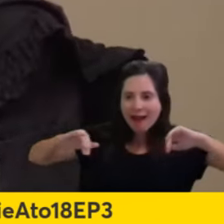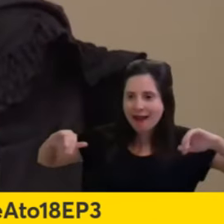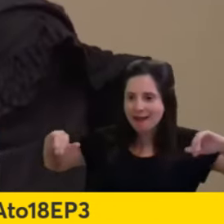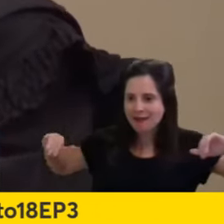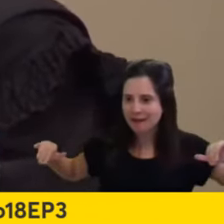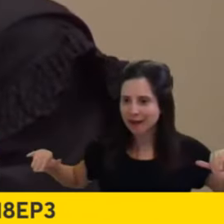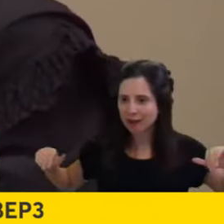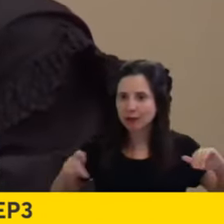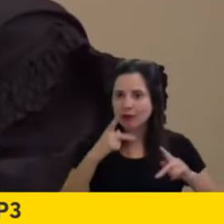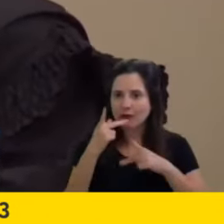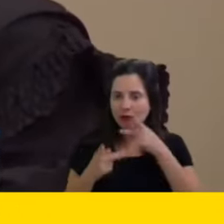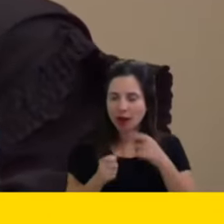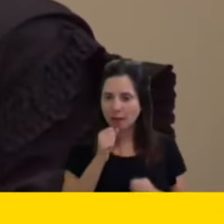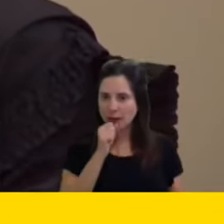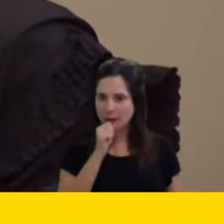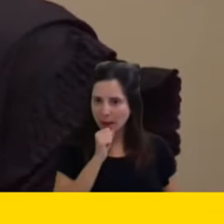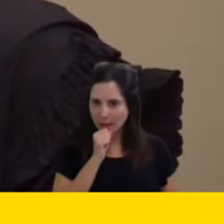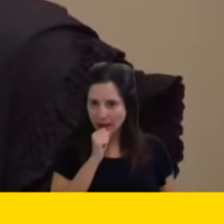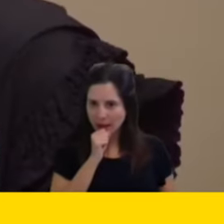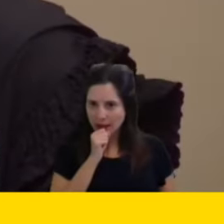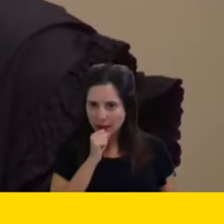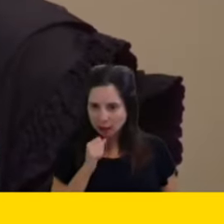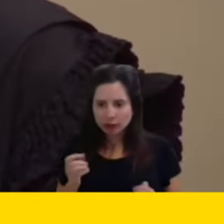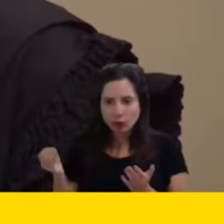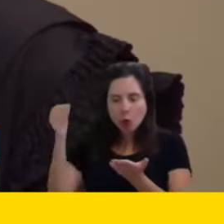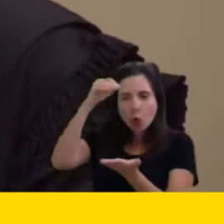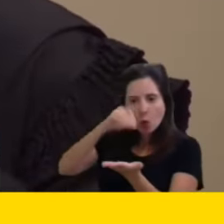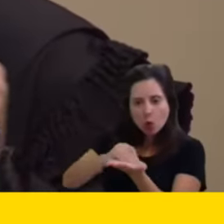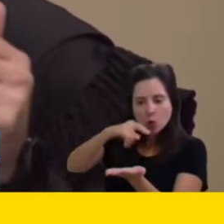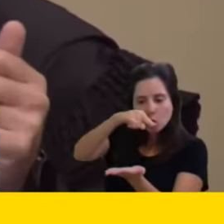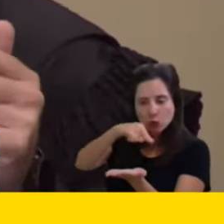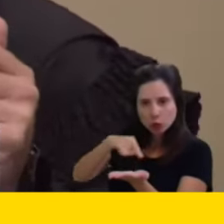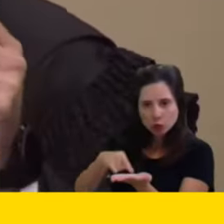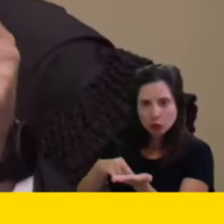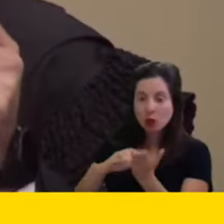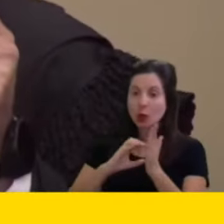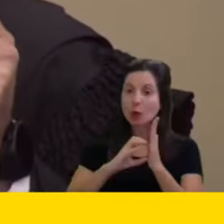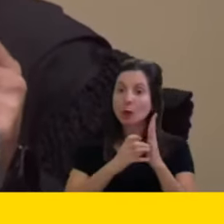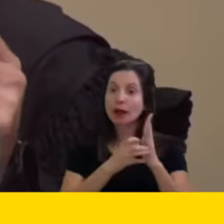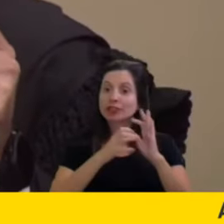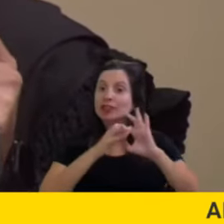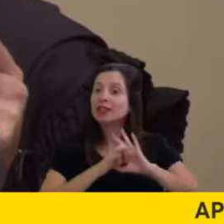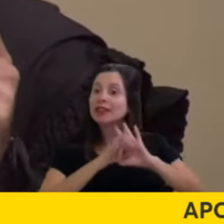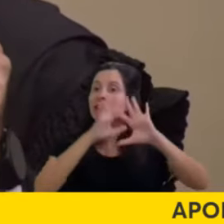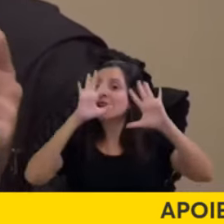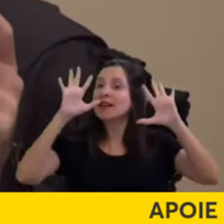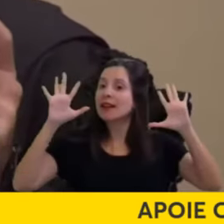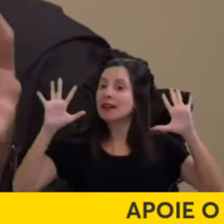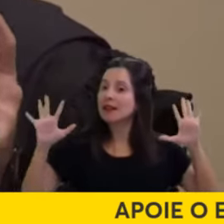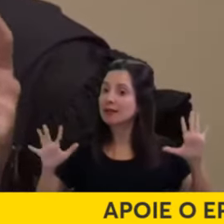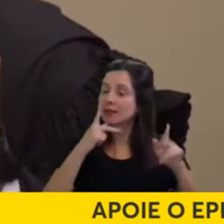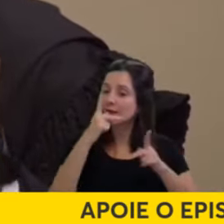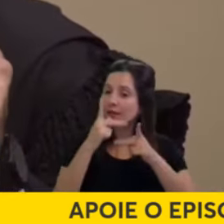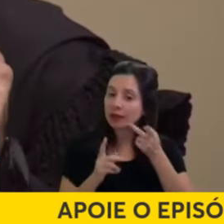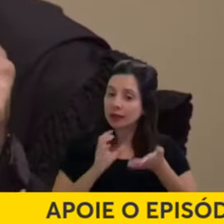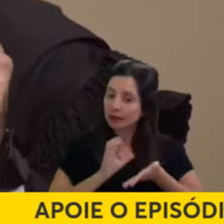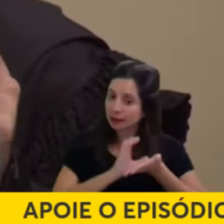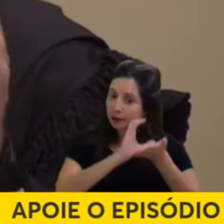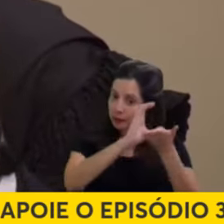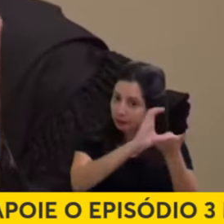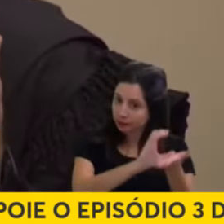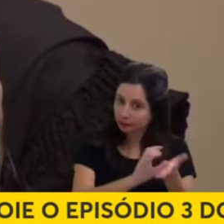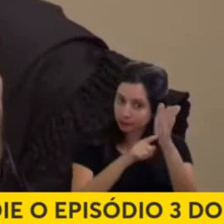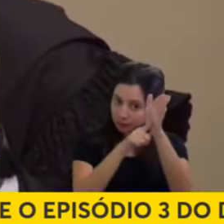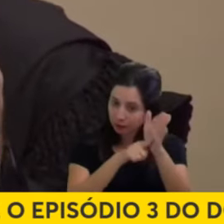trazido dali reflete o que as partes trouxeram no processo o partido Liberal sustenta que os recursos financeiros aplicados na pré-campanha dos investigados